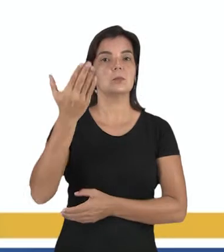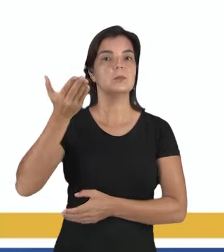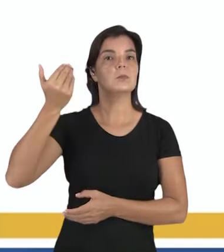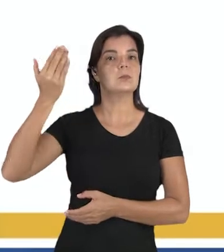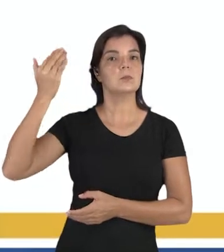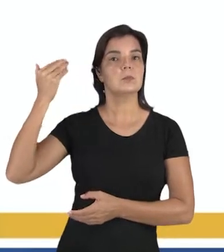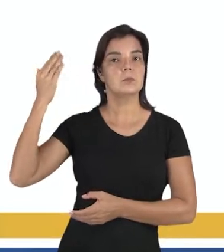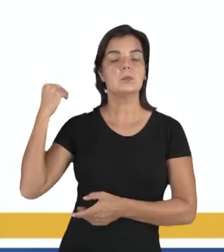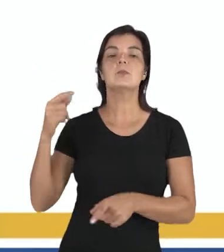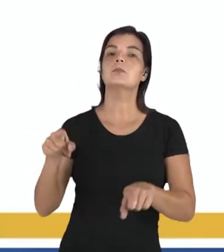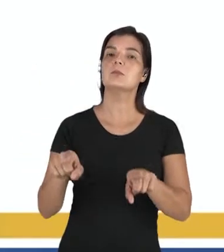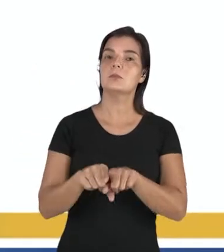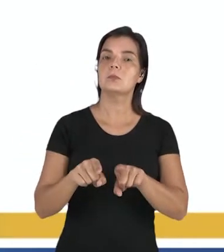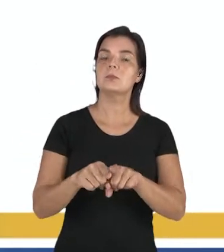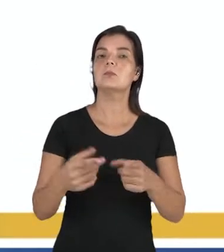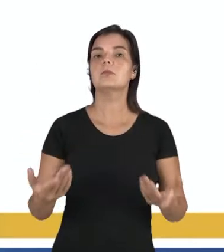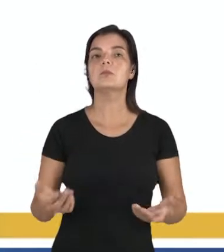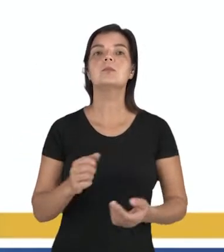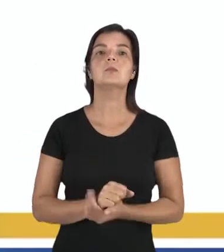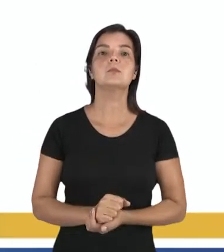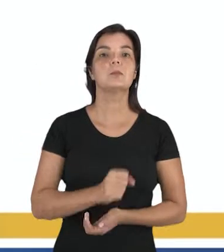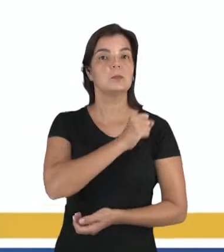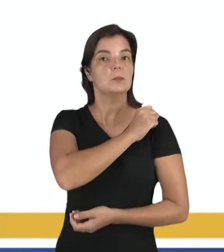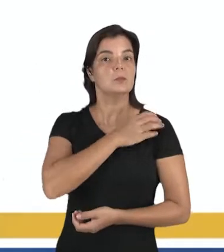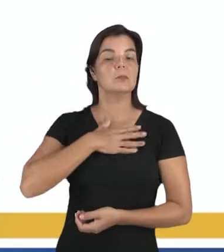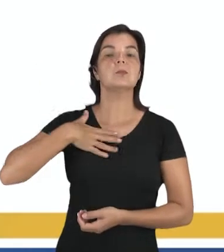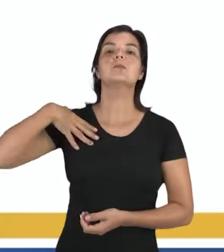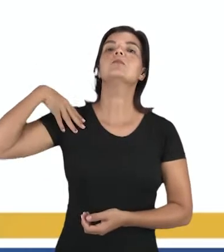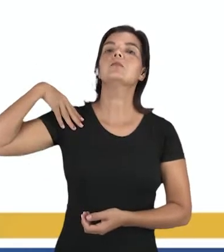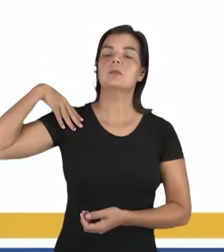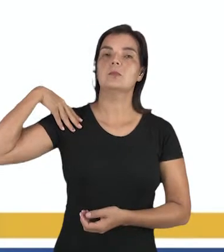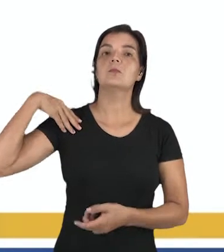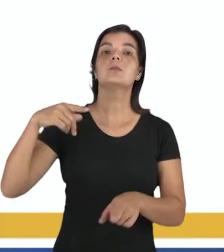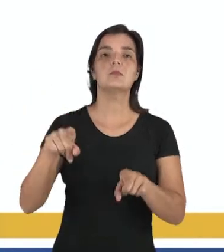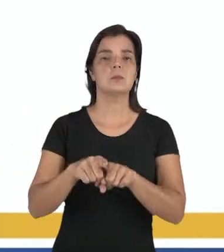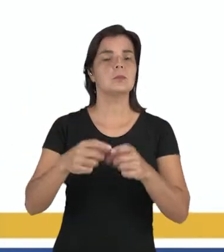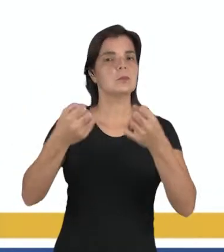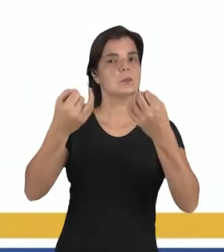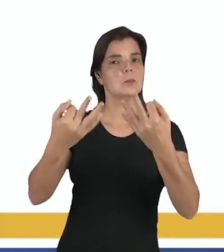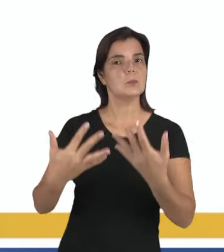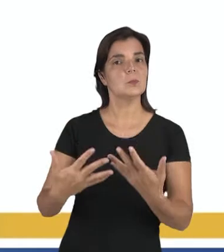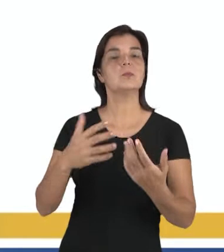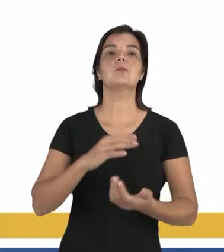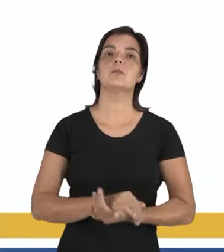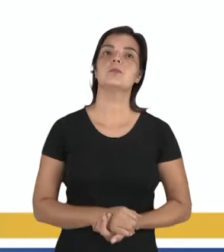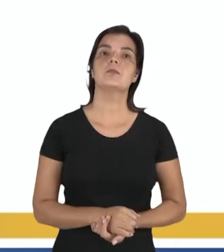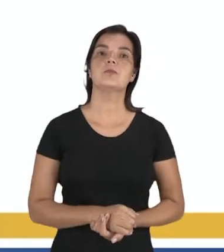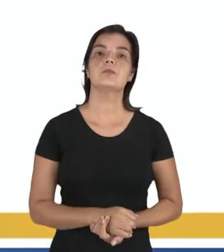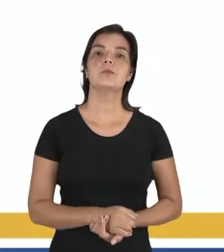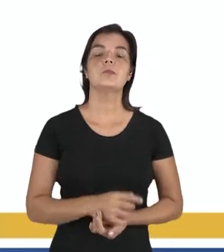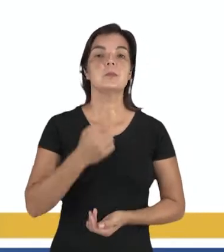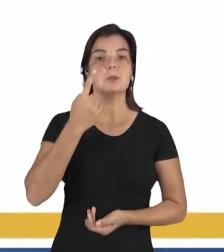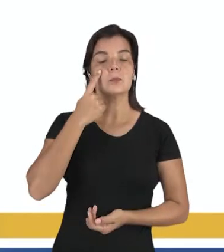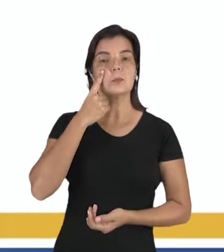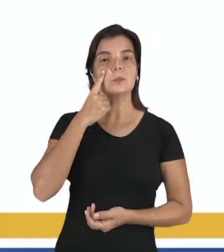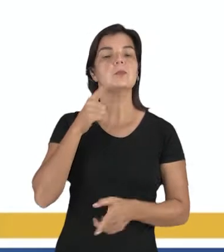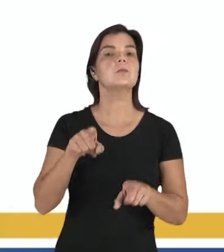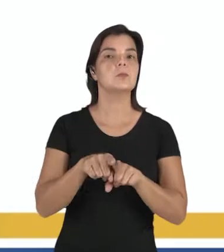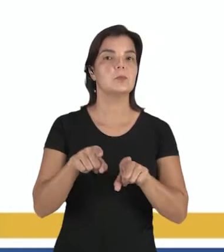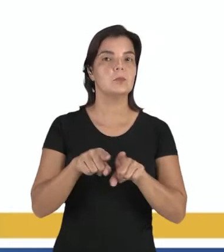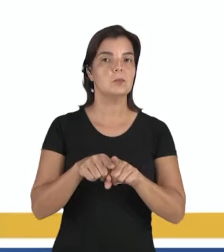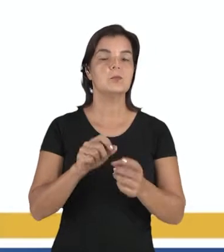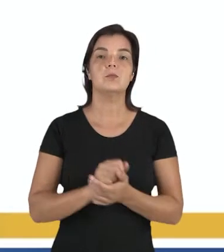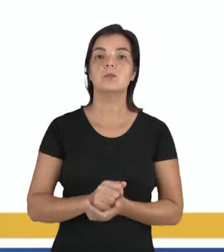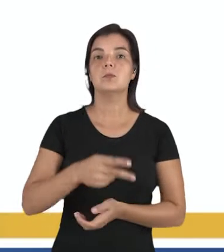antiga e medieval. Por quê? Aristóteles, a gente sabe muito bem disso, ele, em contraposição ao seu